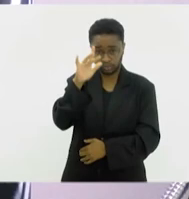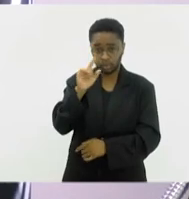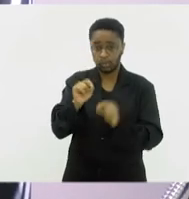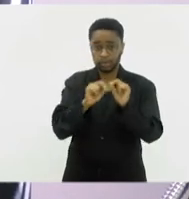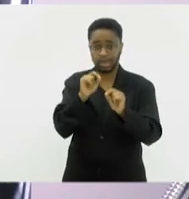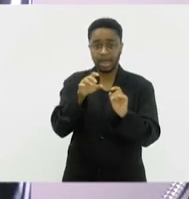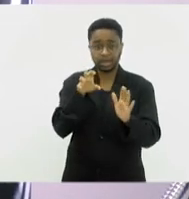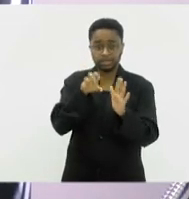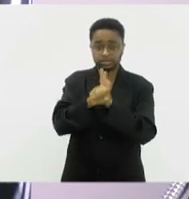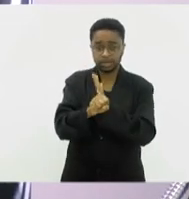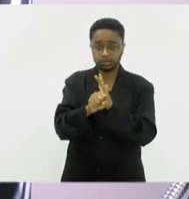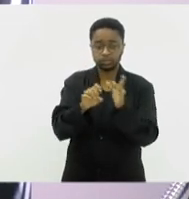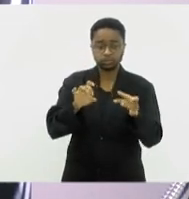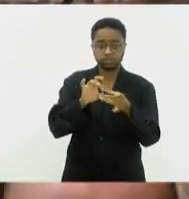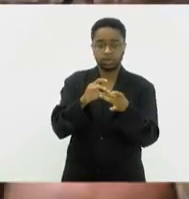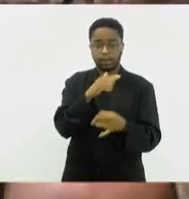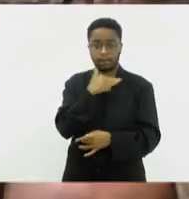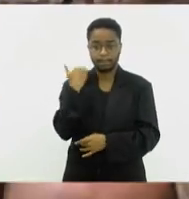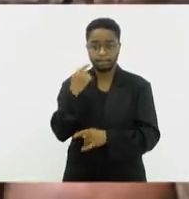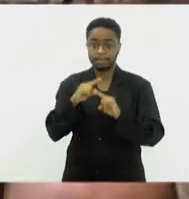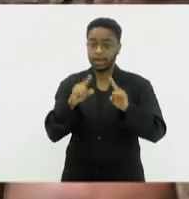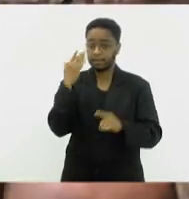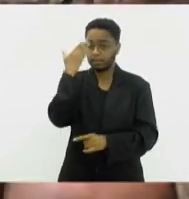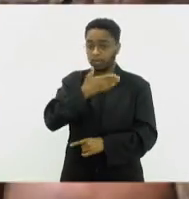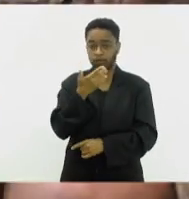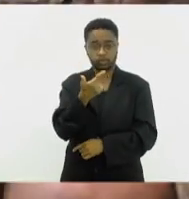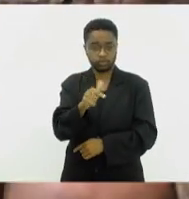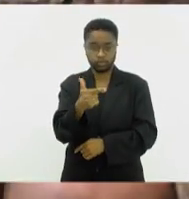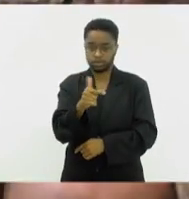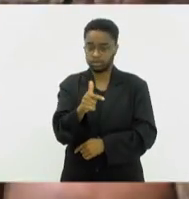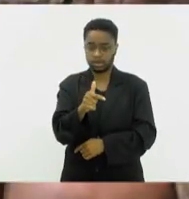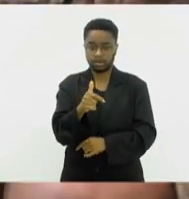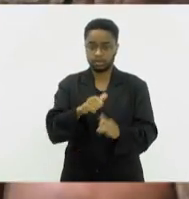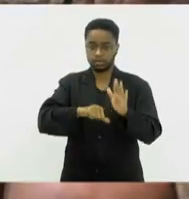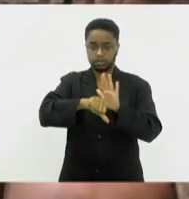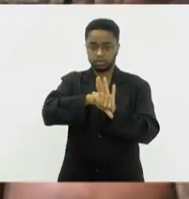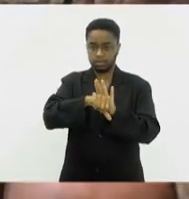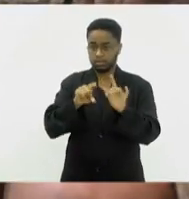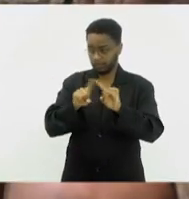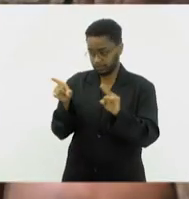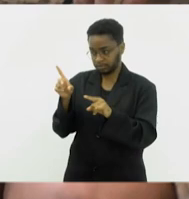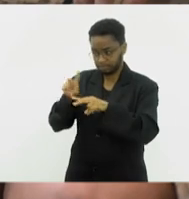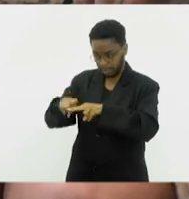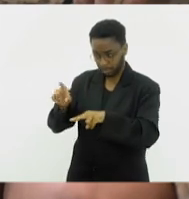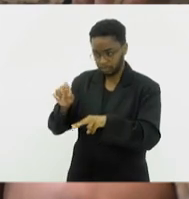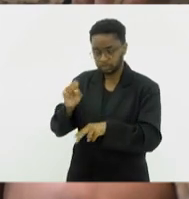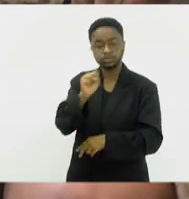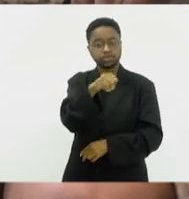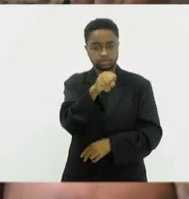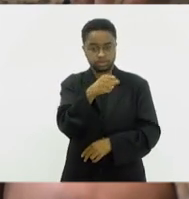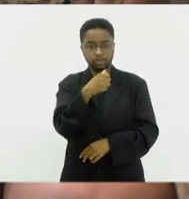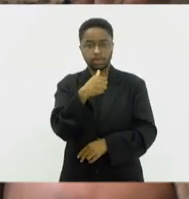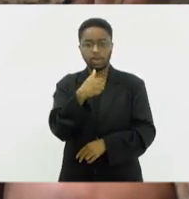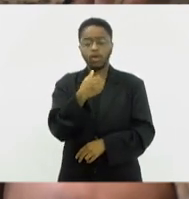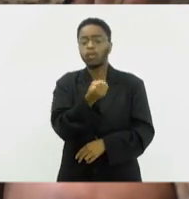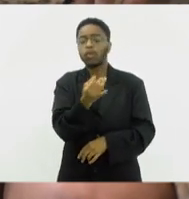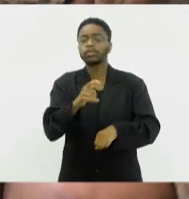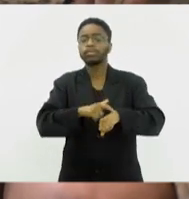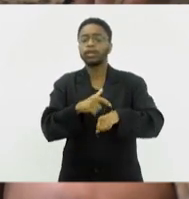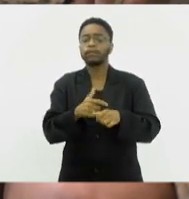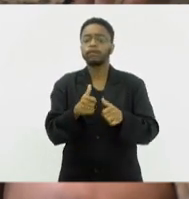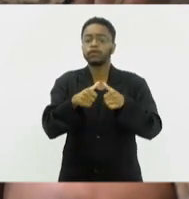de morte. Sim, mas aí não foi provado um crime no qual... Mas o senhor foi preso? Fui preso. O senhor cumpriu quantos anos de pena?